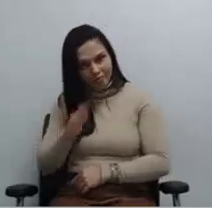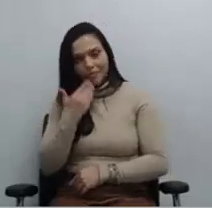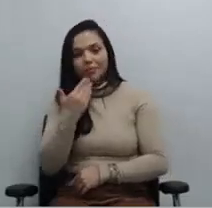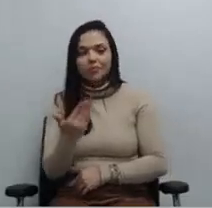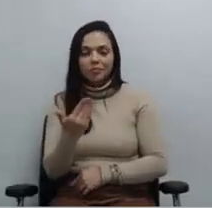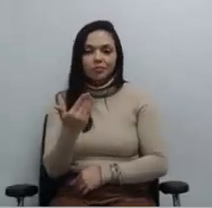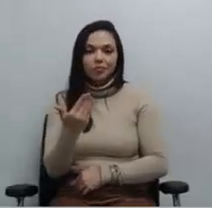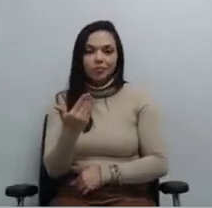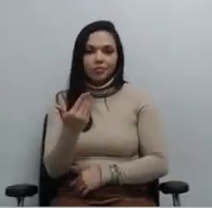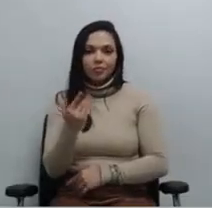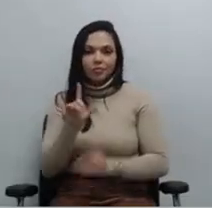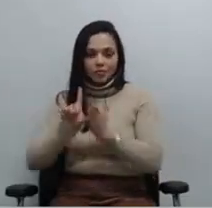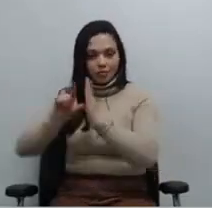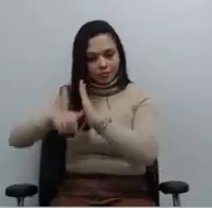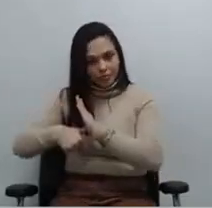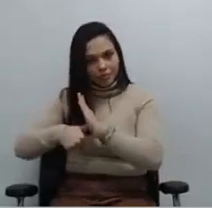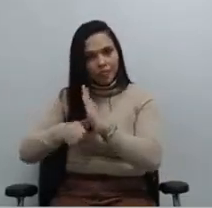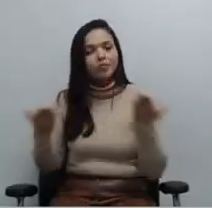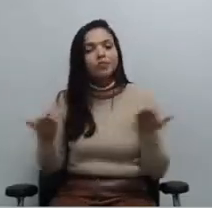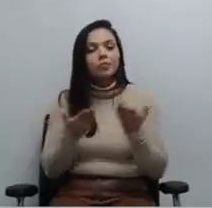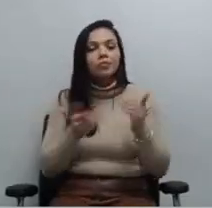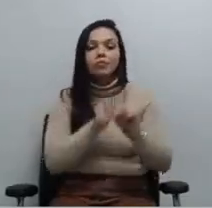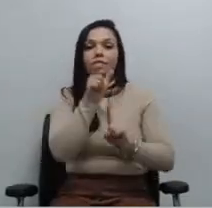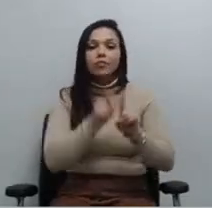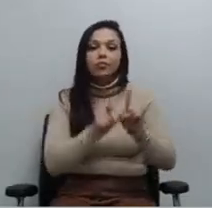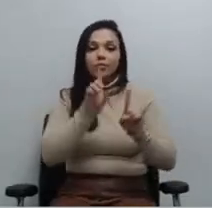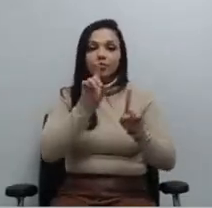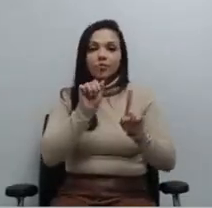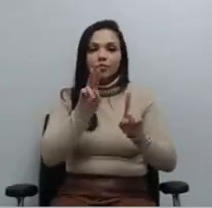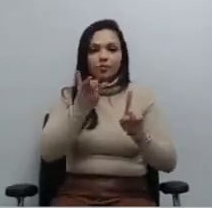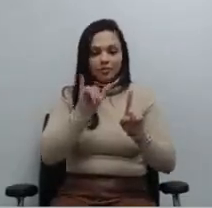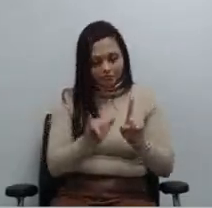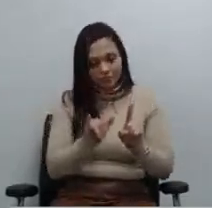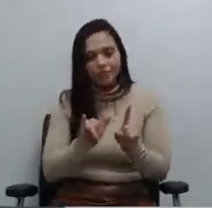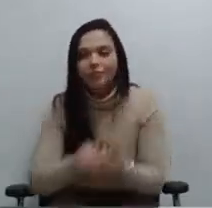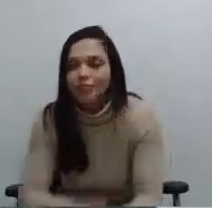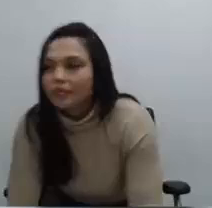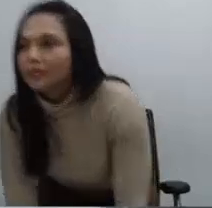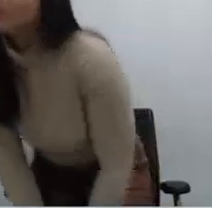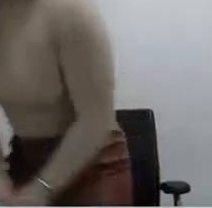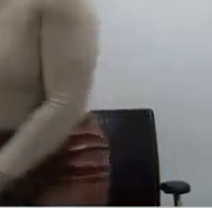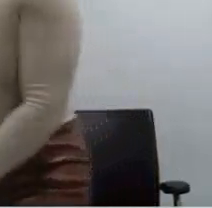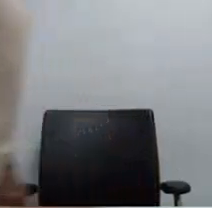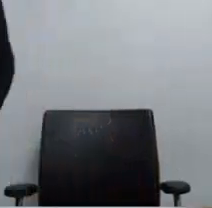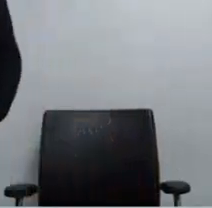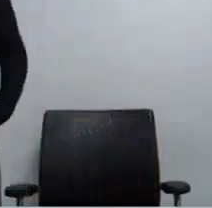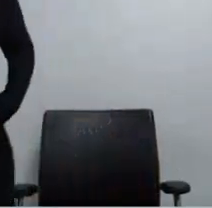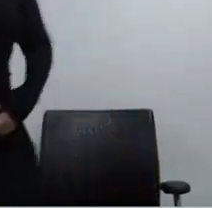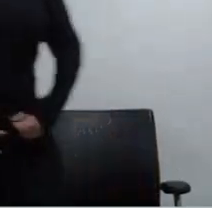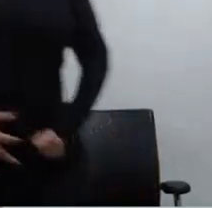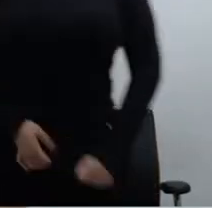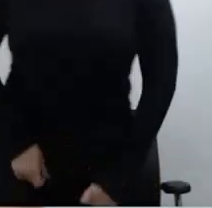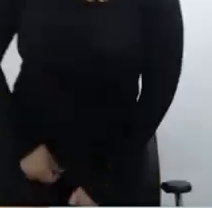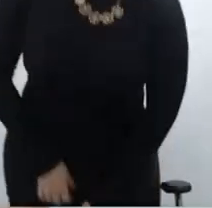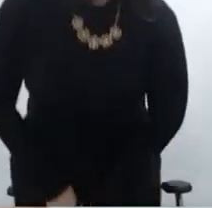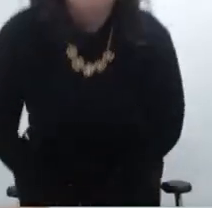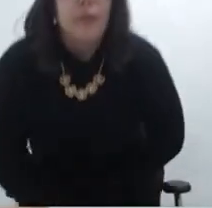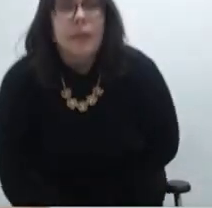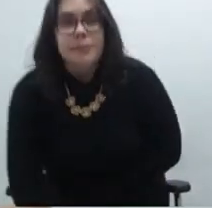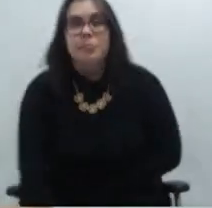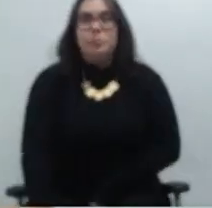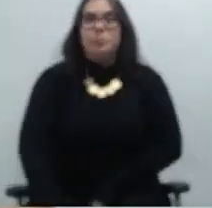para ficar para depois. Passo a palavra ao excelentíssimo conselheiro Davi Depine. Obrigado, presidente. Bem, novamente boa tarde a todas, a todos.